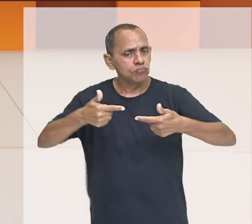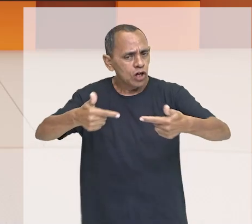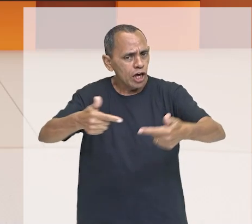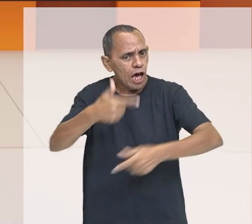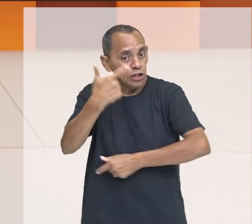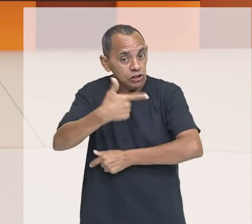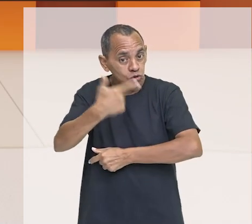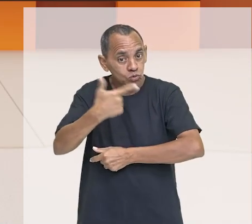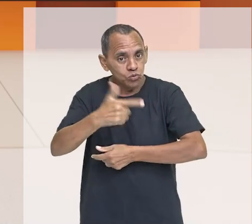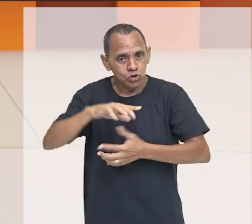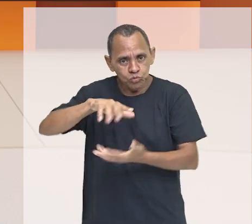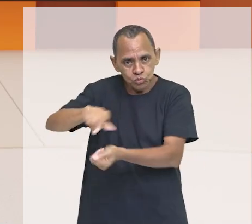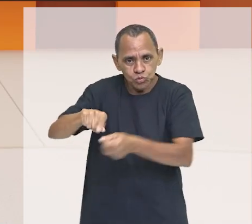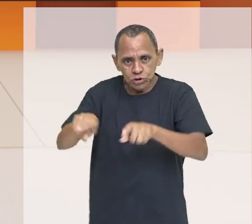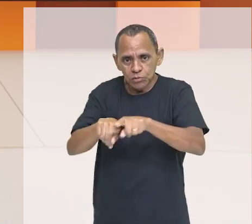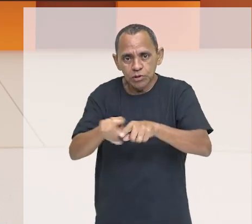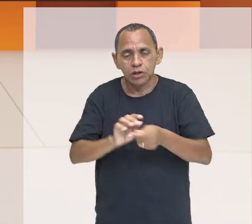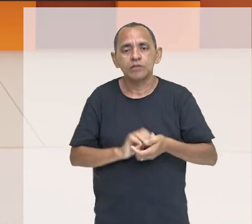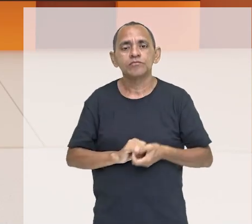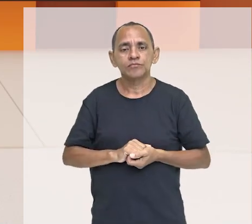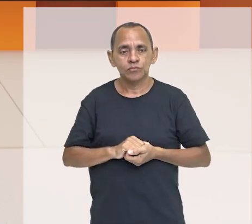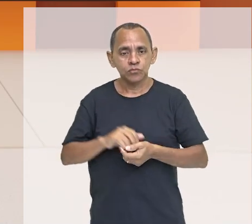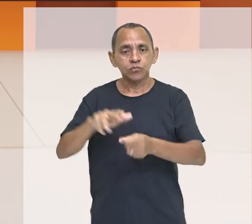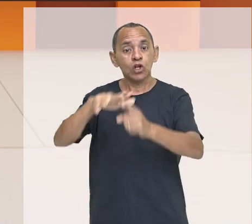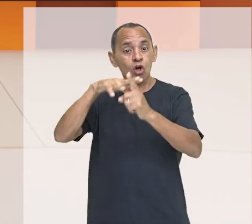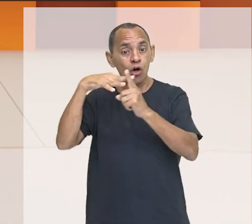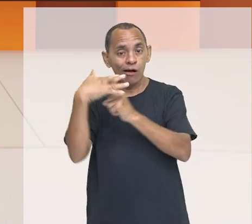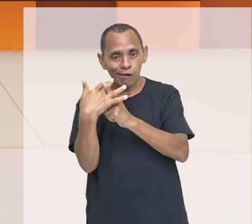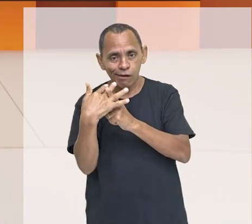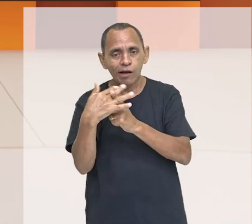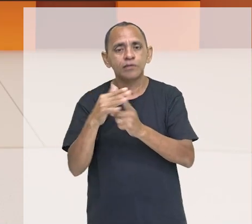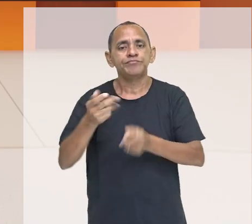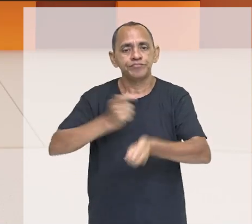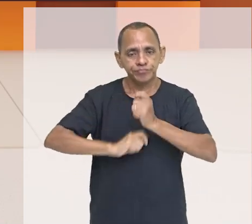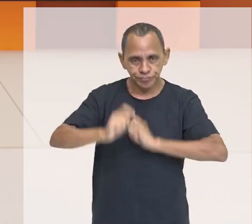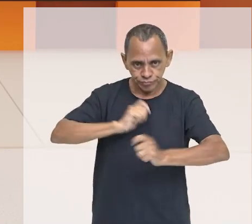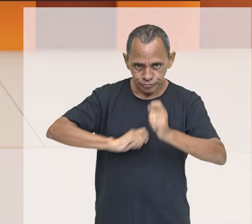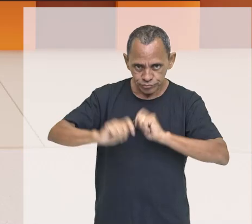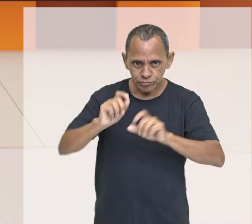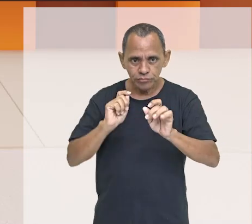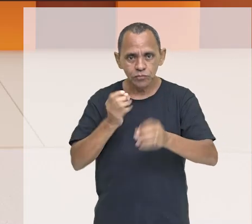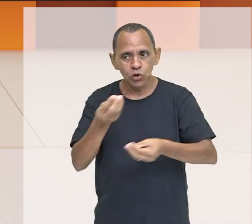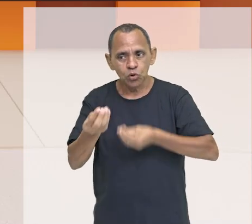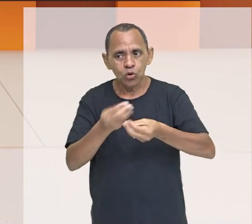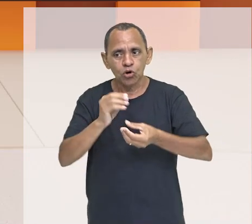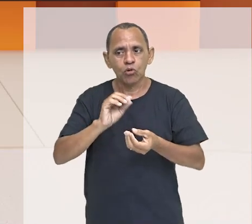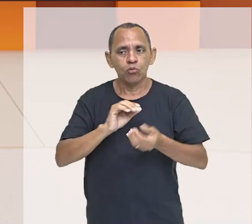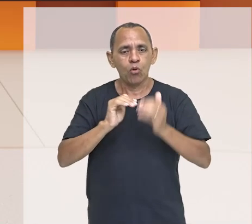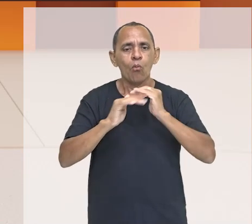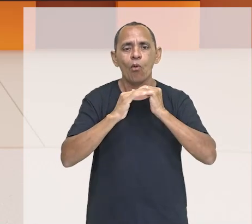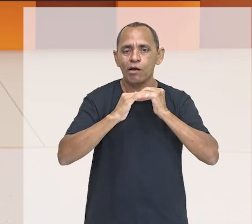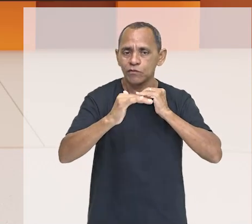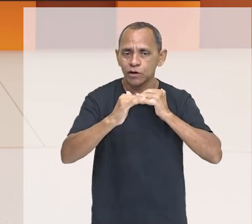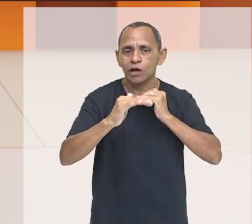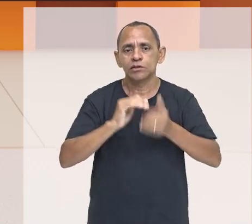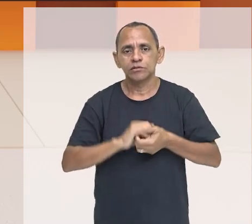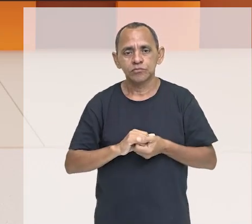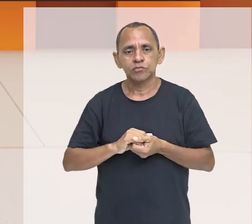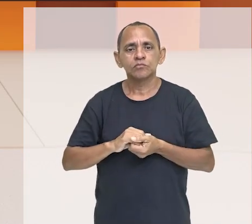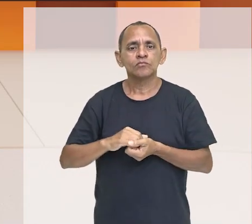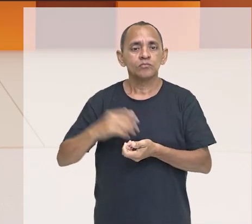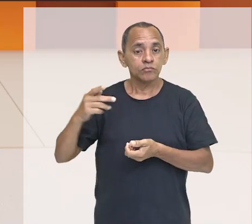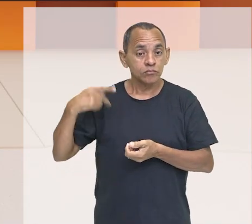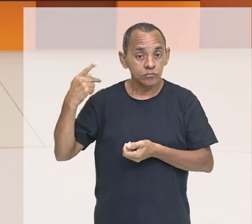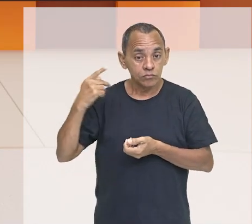Estado socialista, economia planificada pelo Estado comunista. Na política, projeto